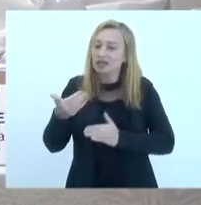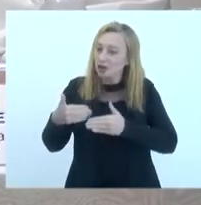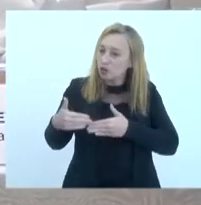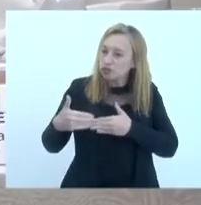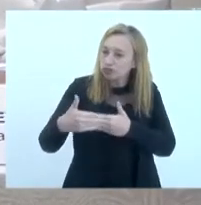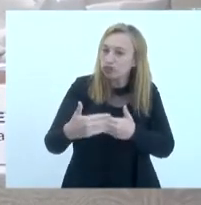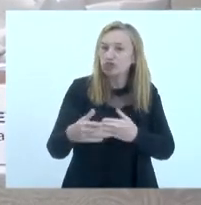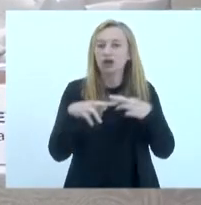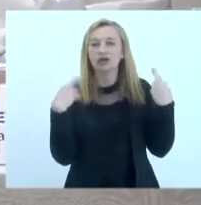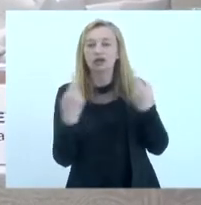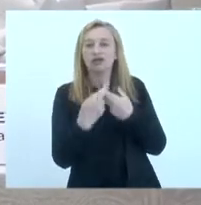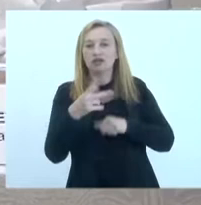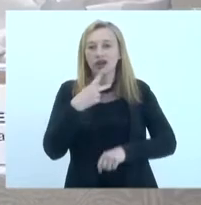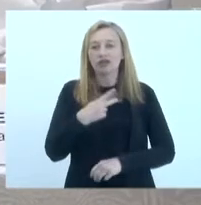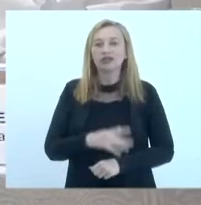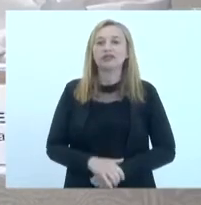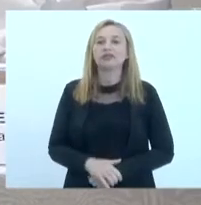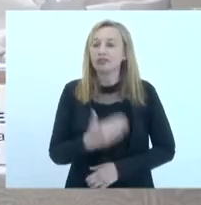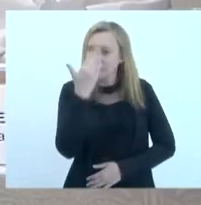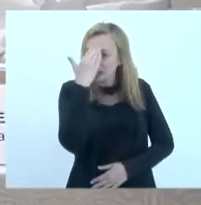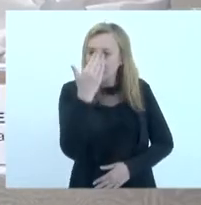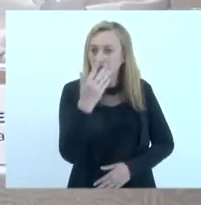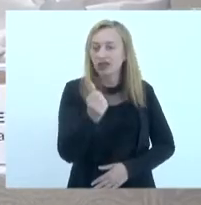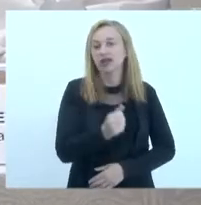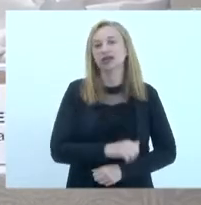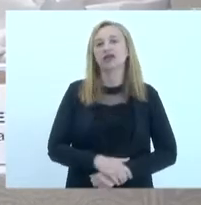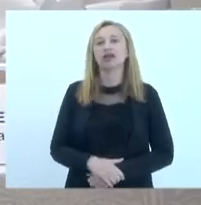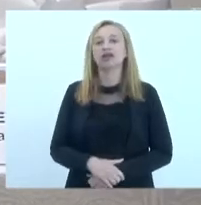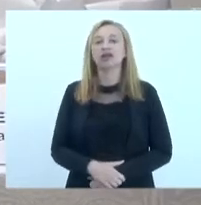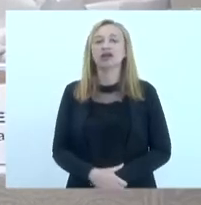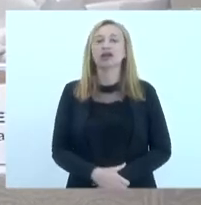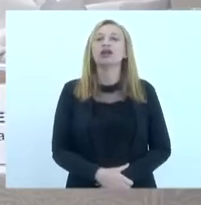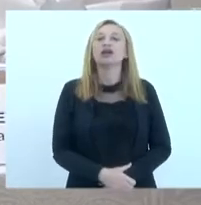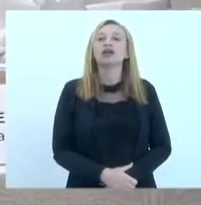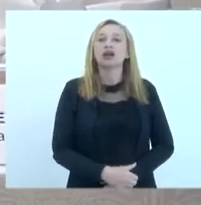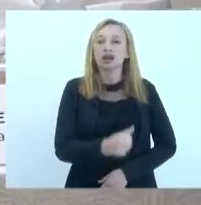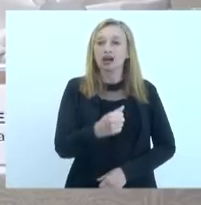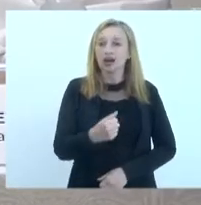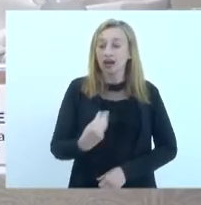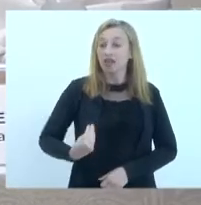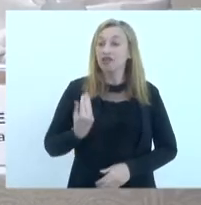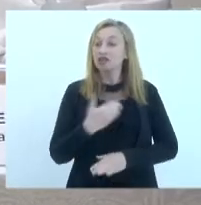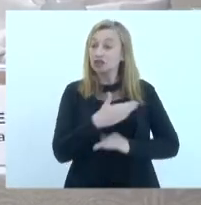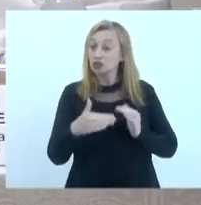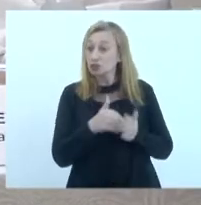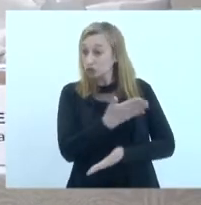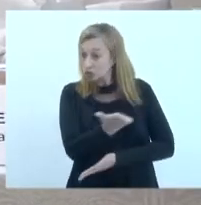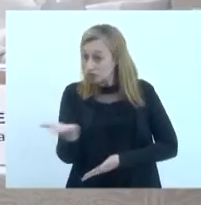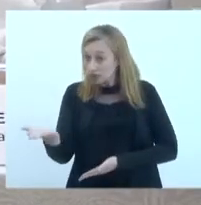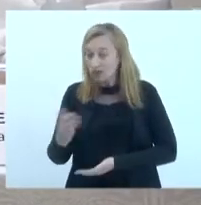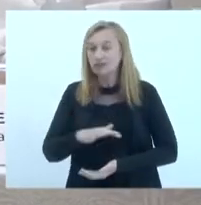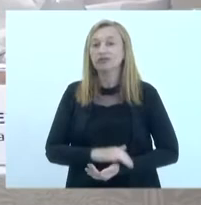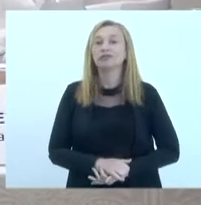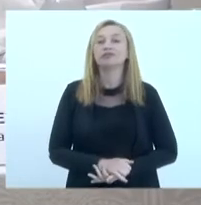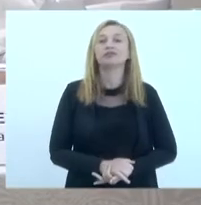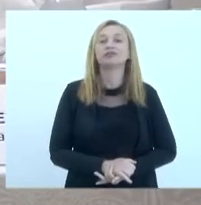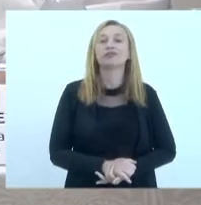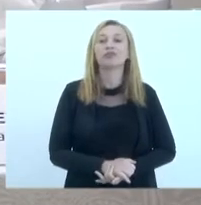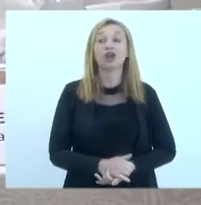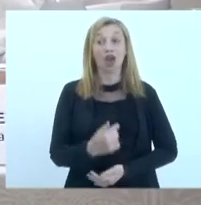dar os encaminhamentos. Então, agradecer a presidência, a presença de todos aqui.